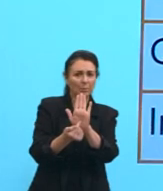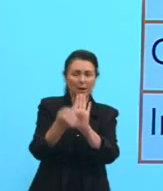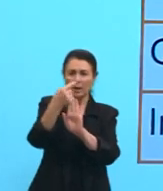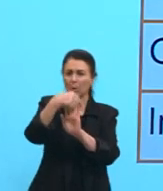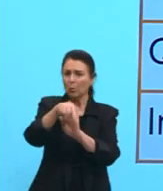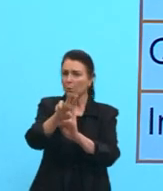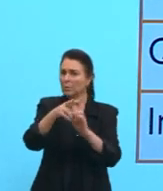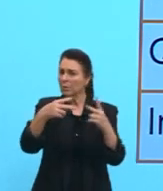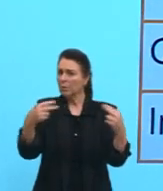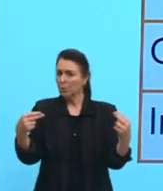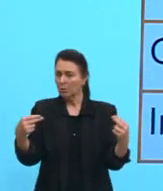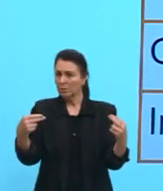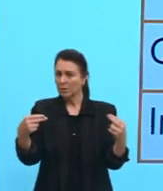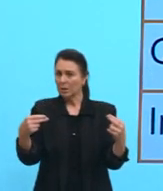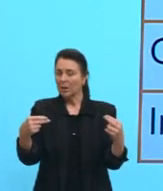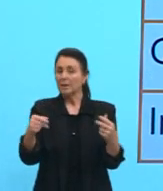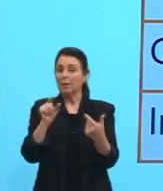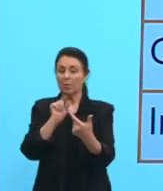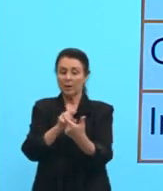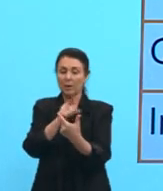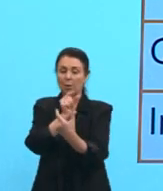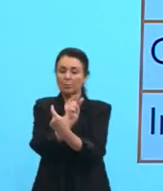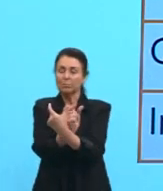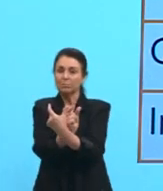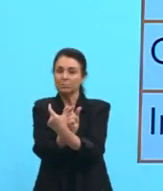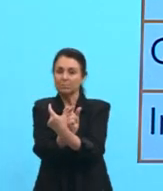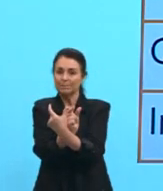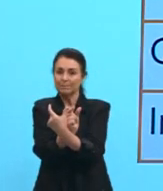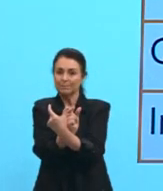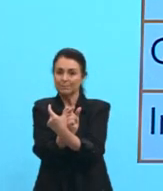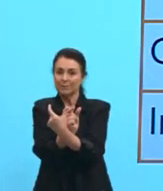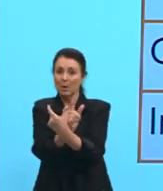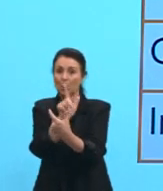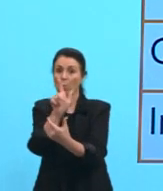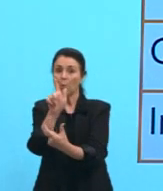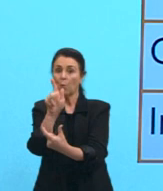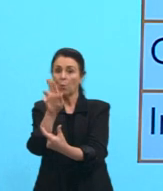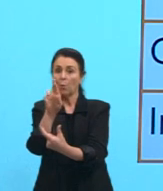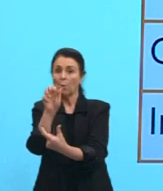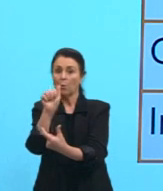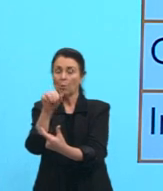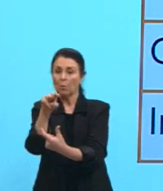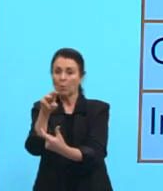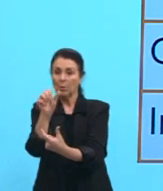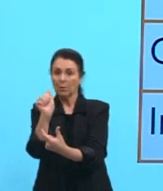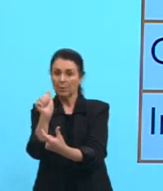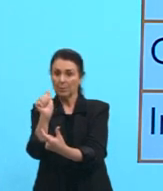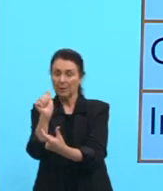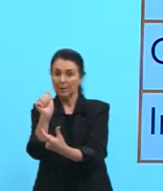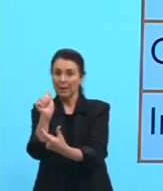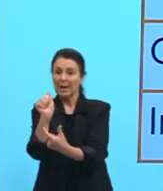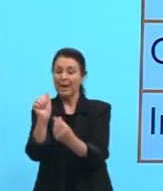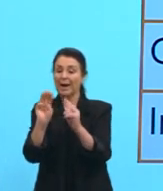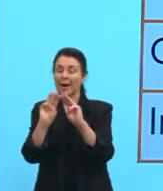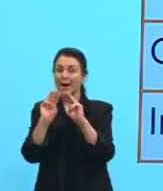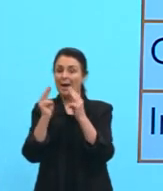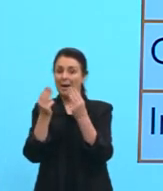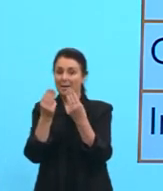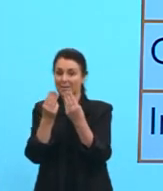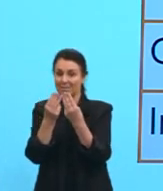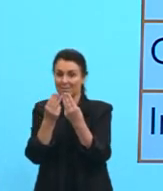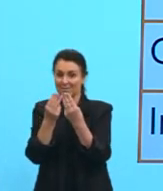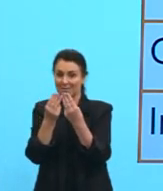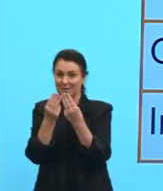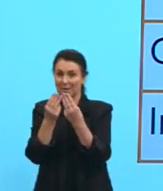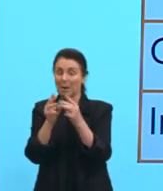é outra coisa que a gente chama de prefixo e grama é a unidade daí não é o nome da unidade de massa só